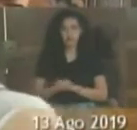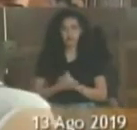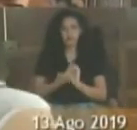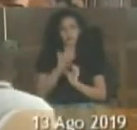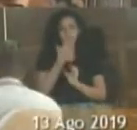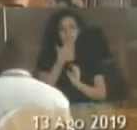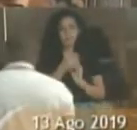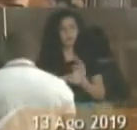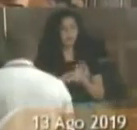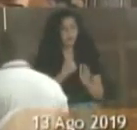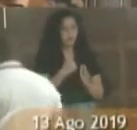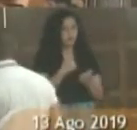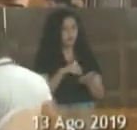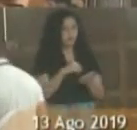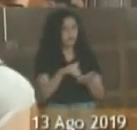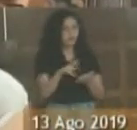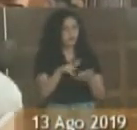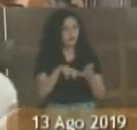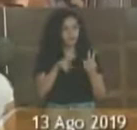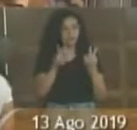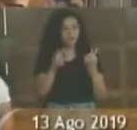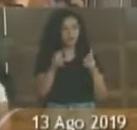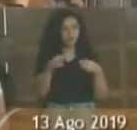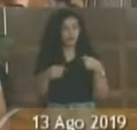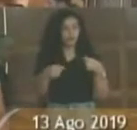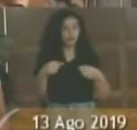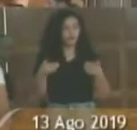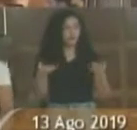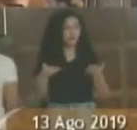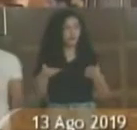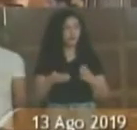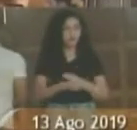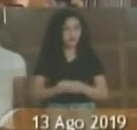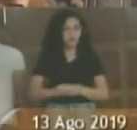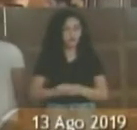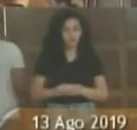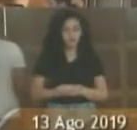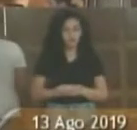Solicito ao primeiro secretário que proceda à leitura das matérias constantes no expediente, a saber.